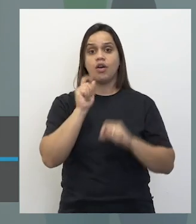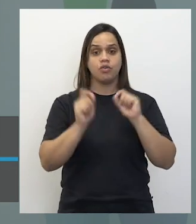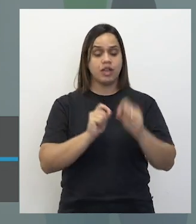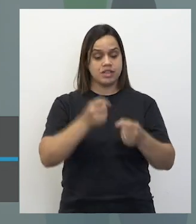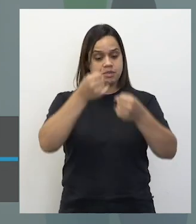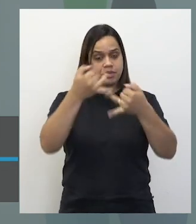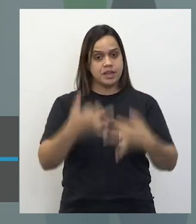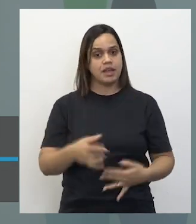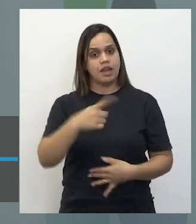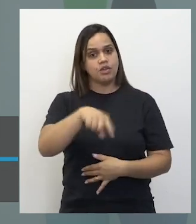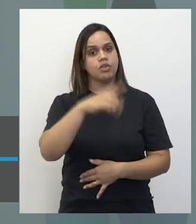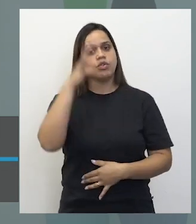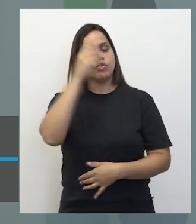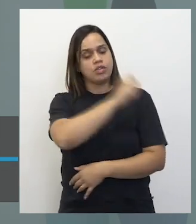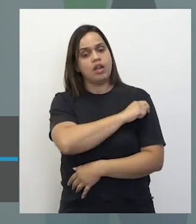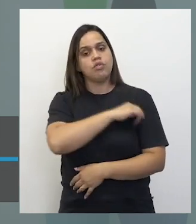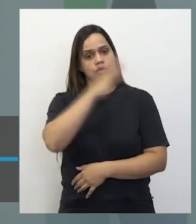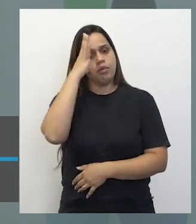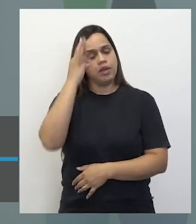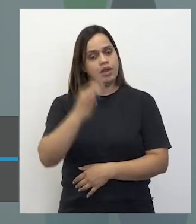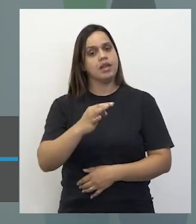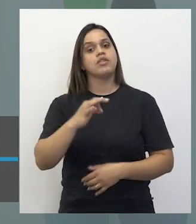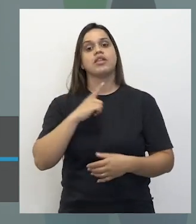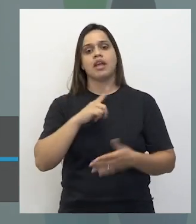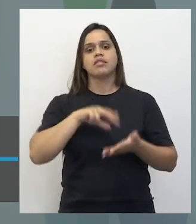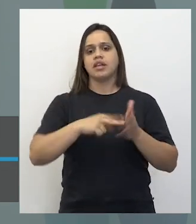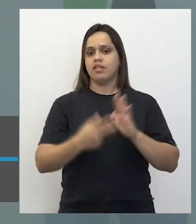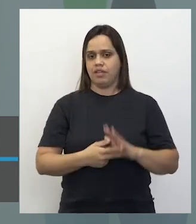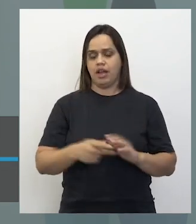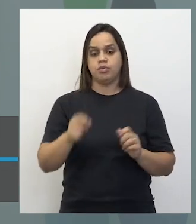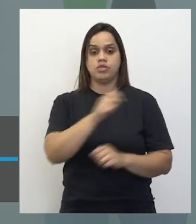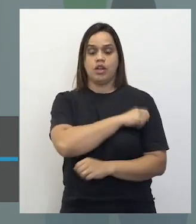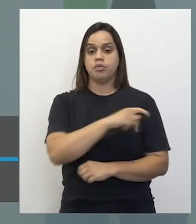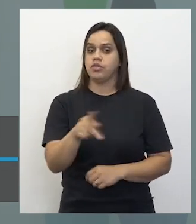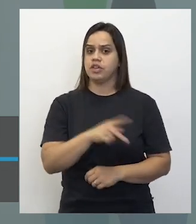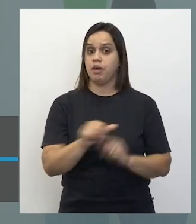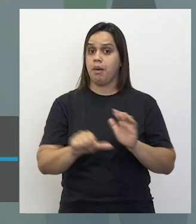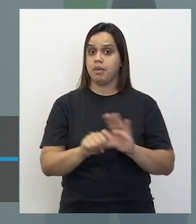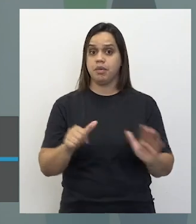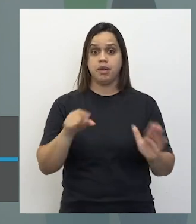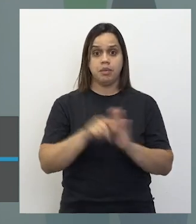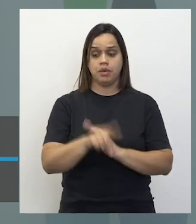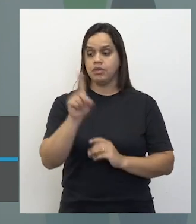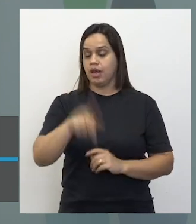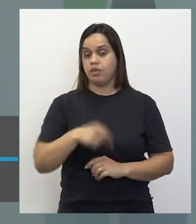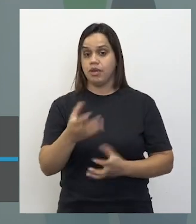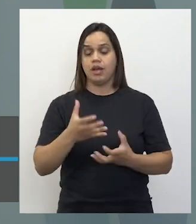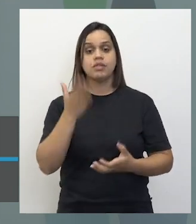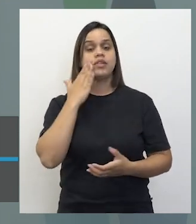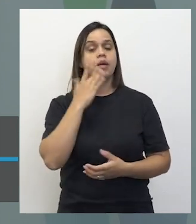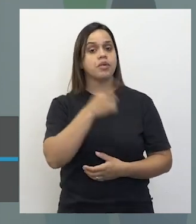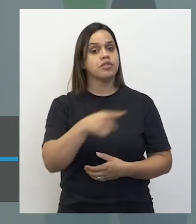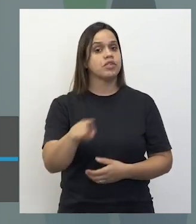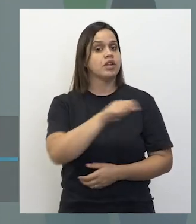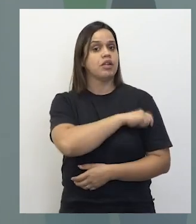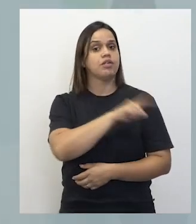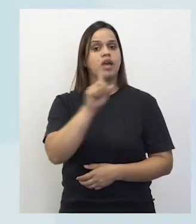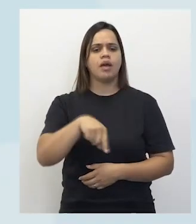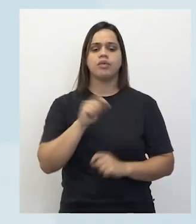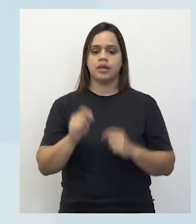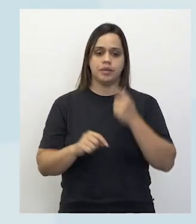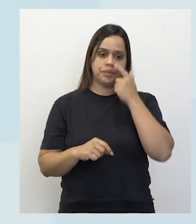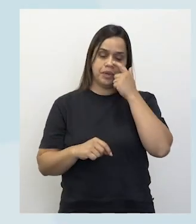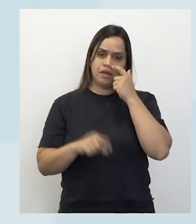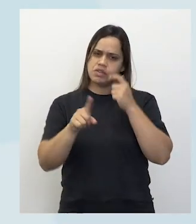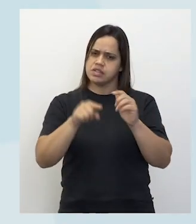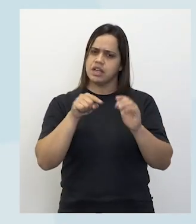significativa para os nossos alunos e professores, ok? Então vamos à primeira pergunta que eu quero saber aí dos nossos alunos, o que vocês gostam